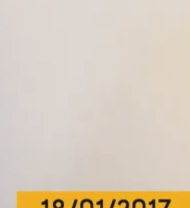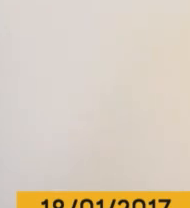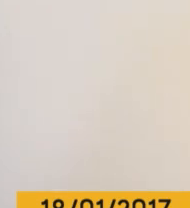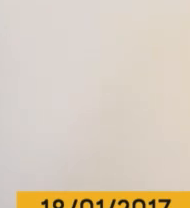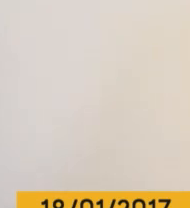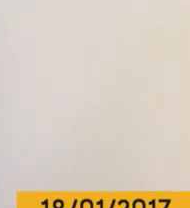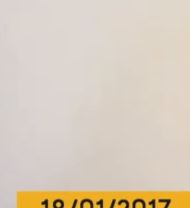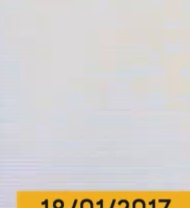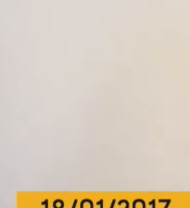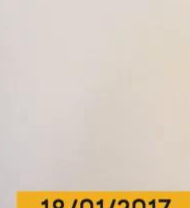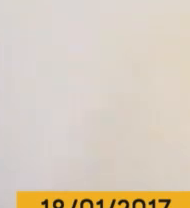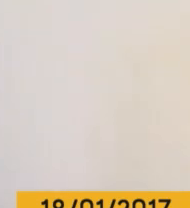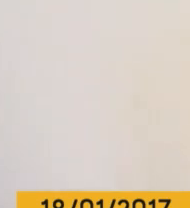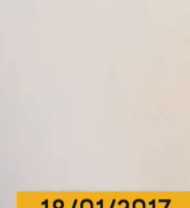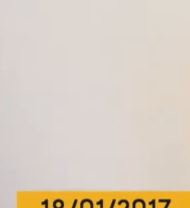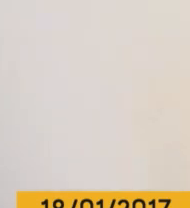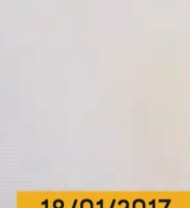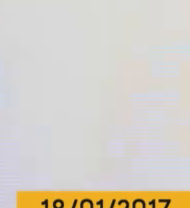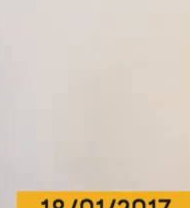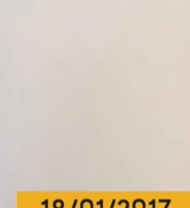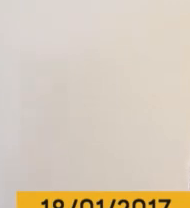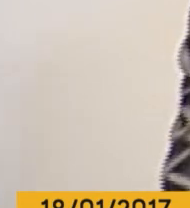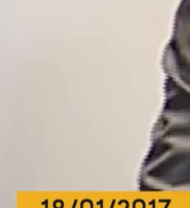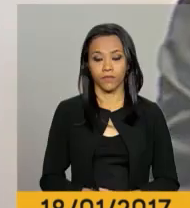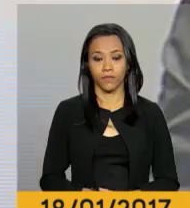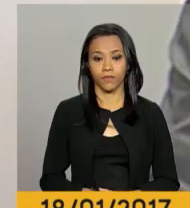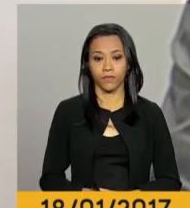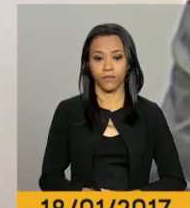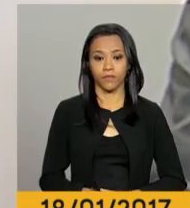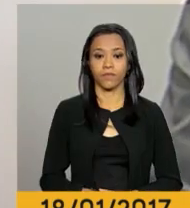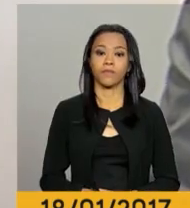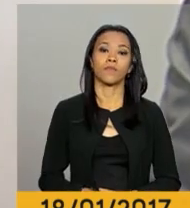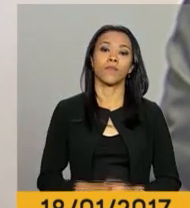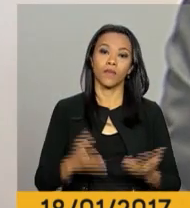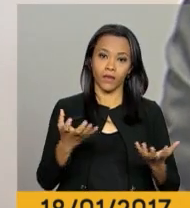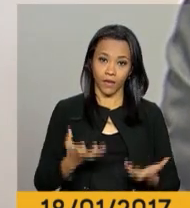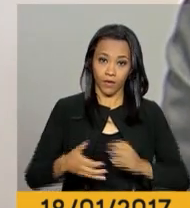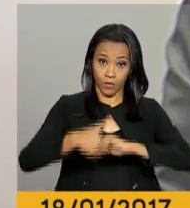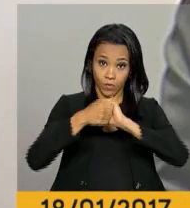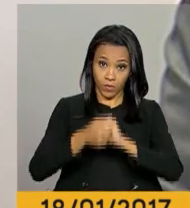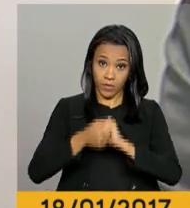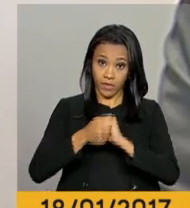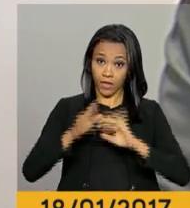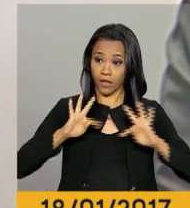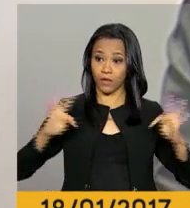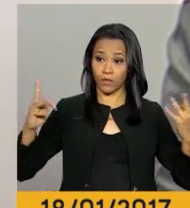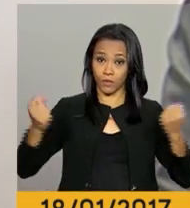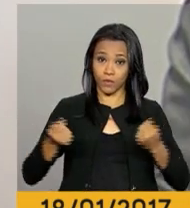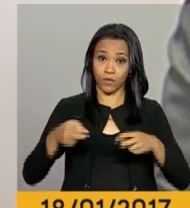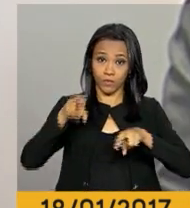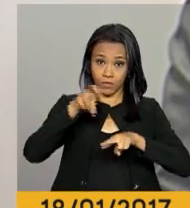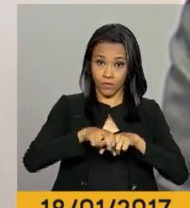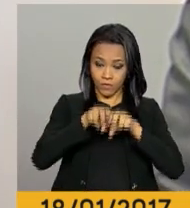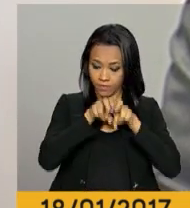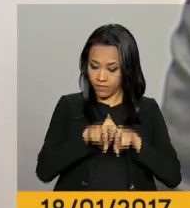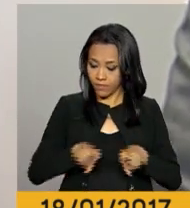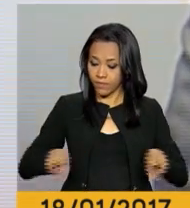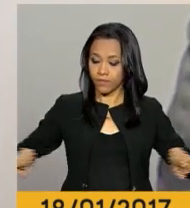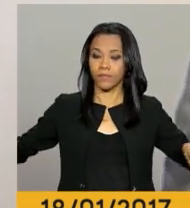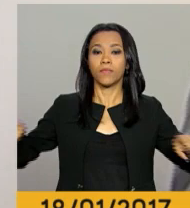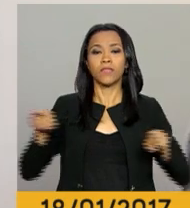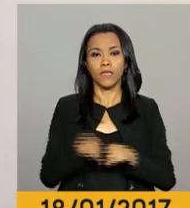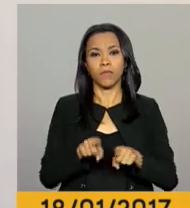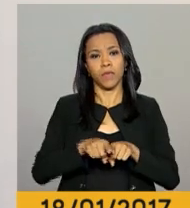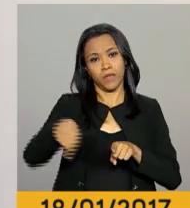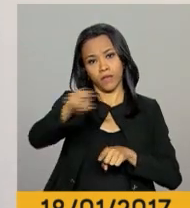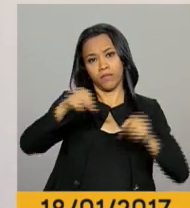coletivamente cumprimentar todos que estão à mesa e que estão eh no auditório assim como naturalmente a